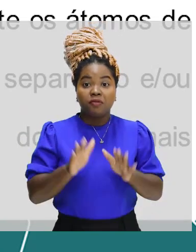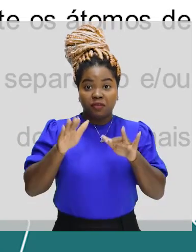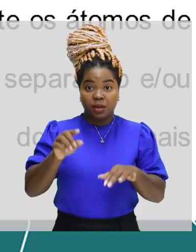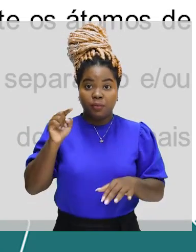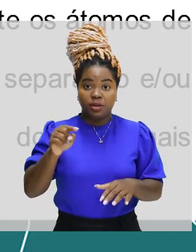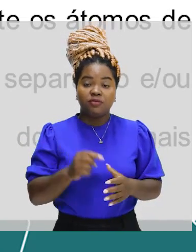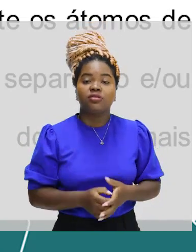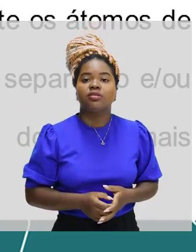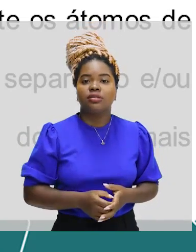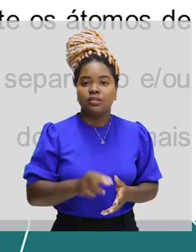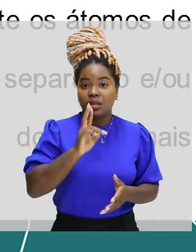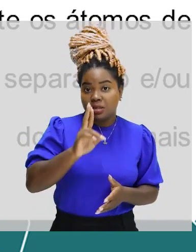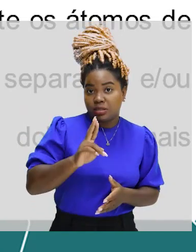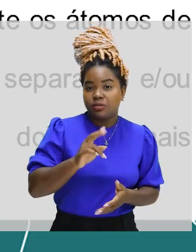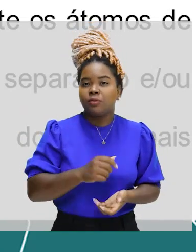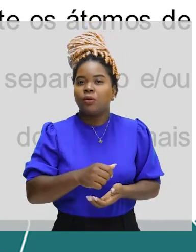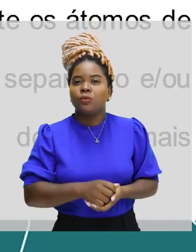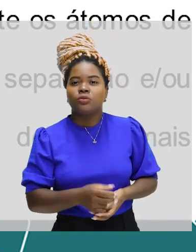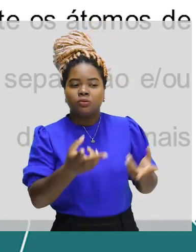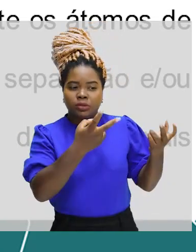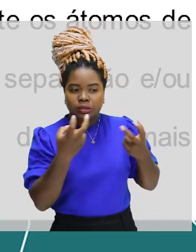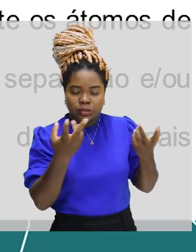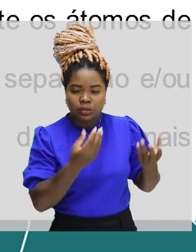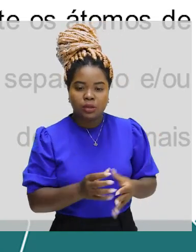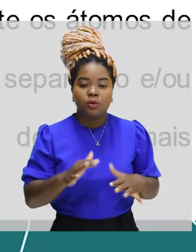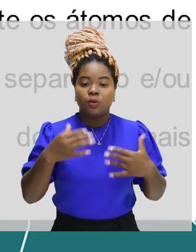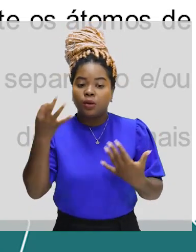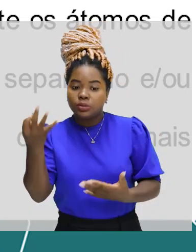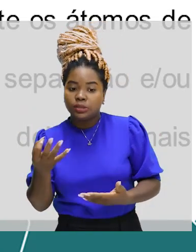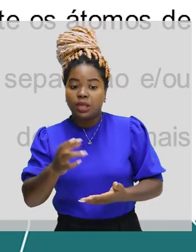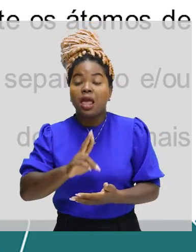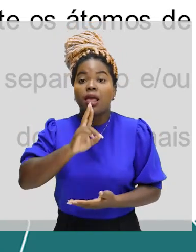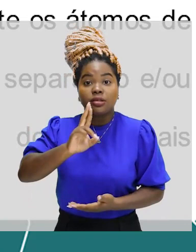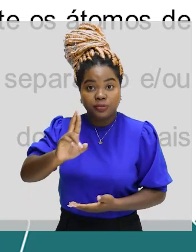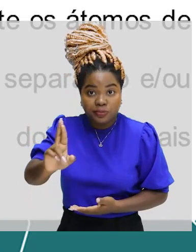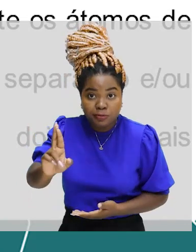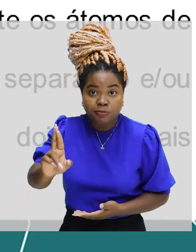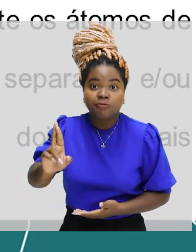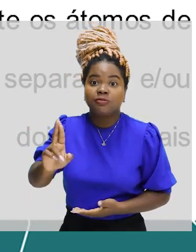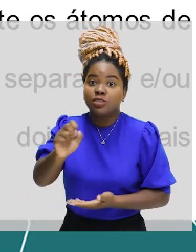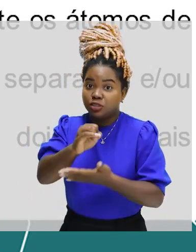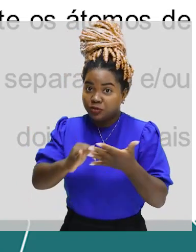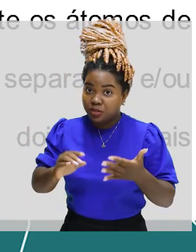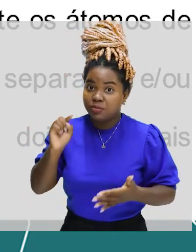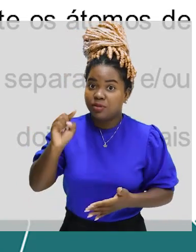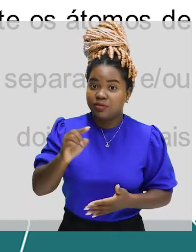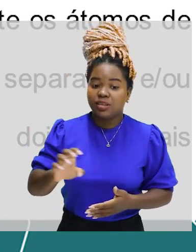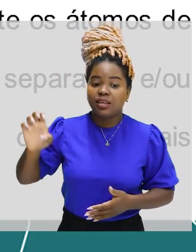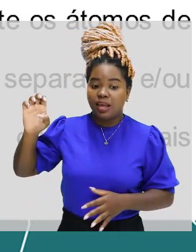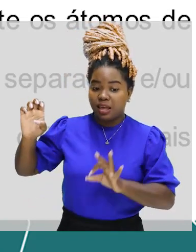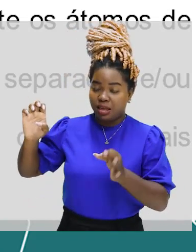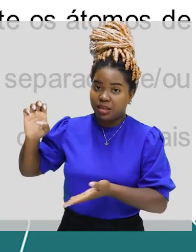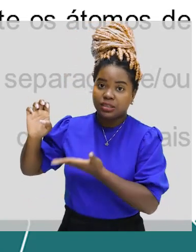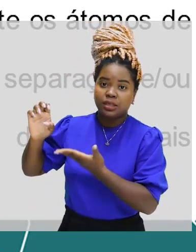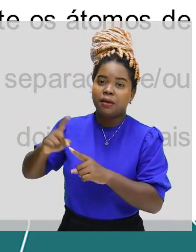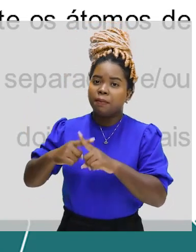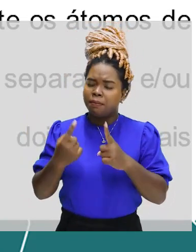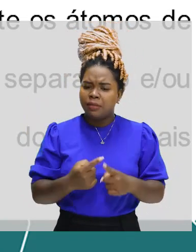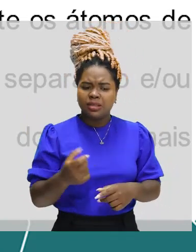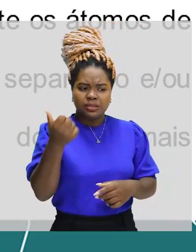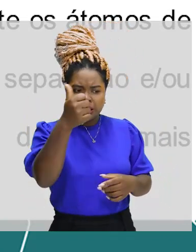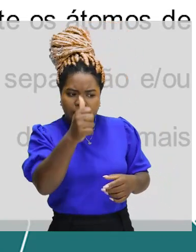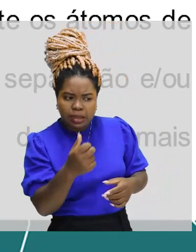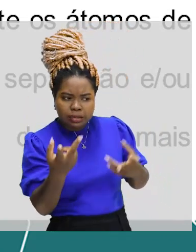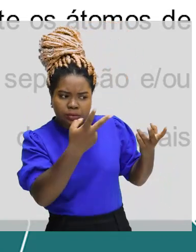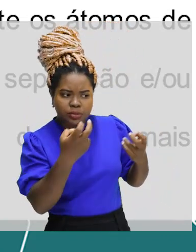para que vocês analisem, né? Façam análise em casa. Certo? Respondam, que no caso vai ser a letra E, certo? Mas façam